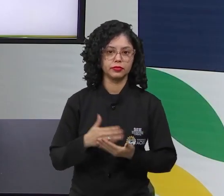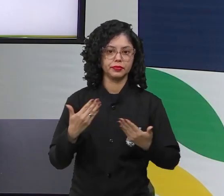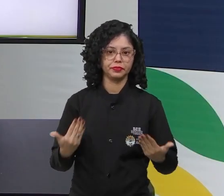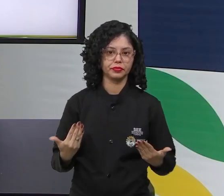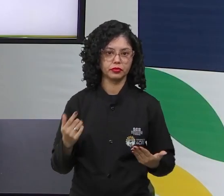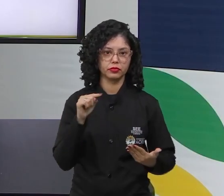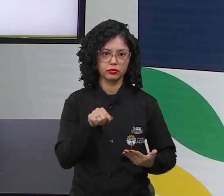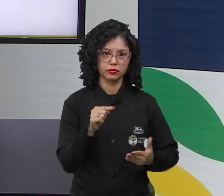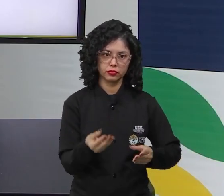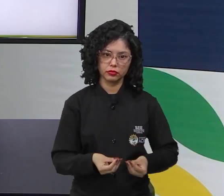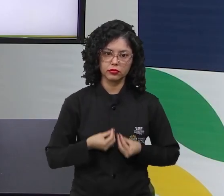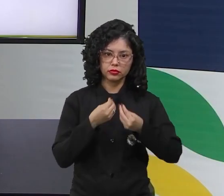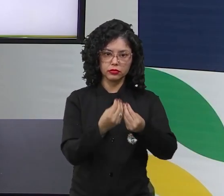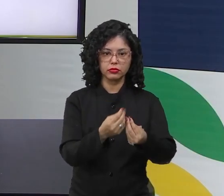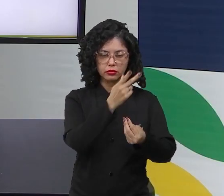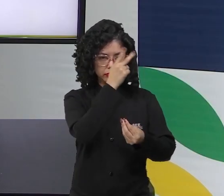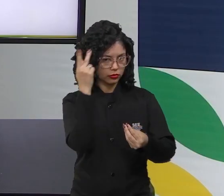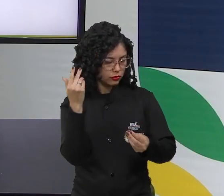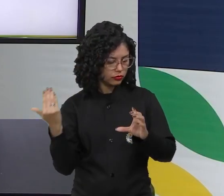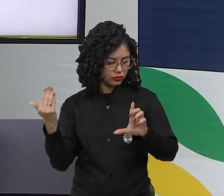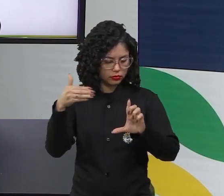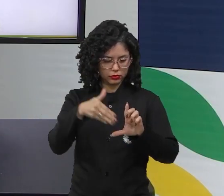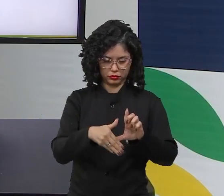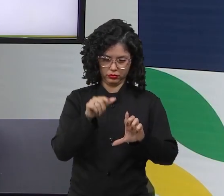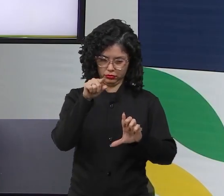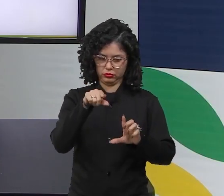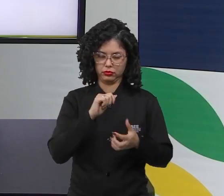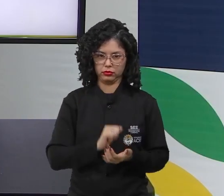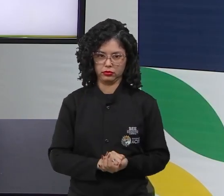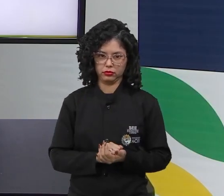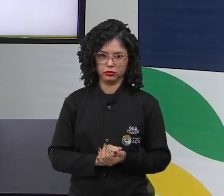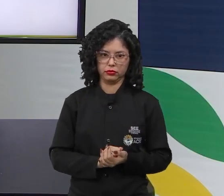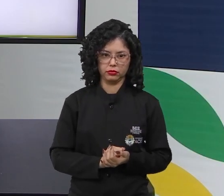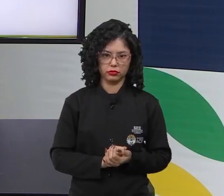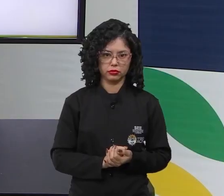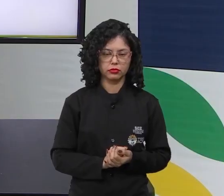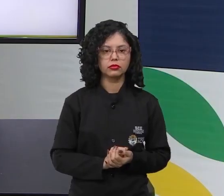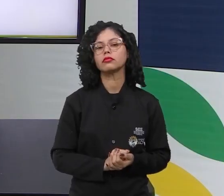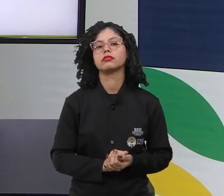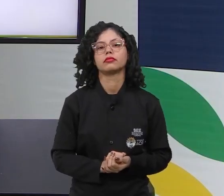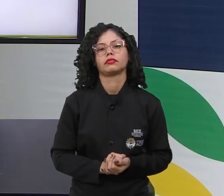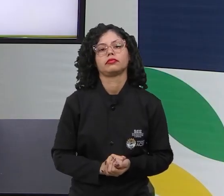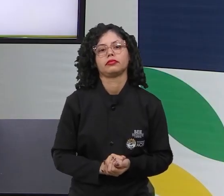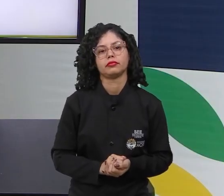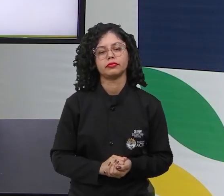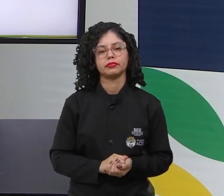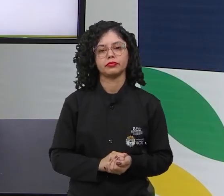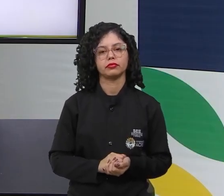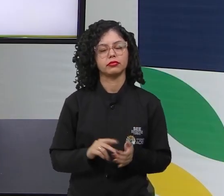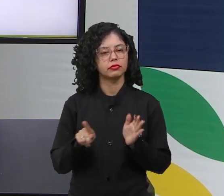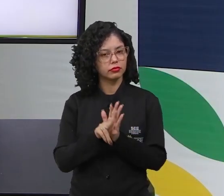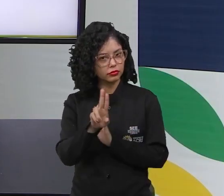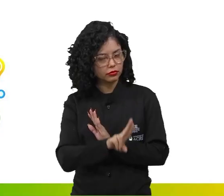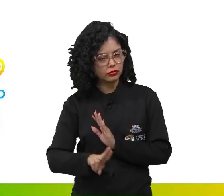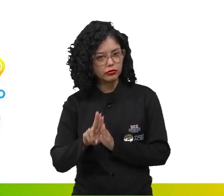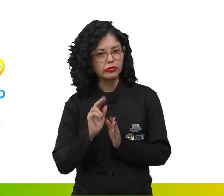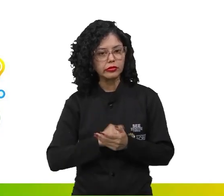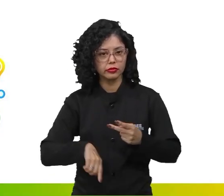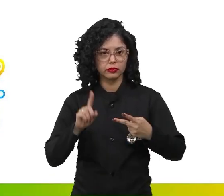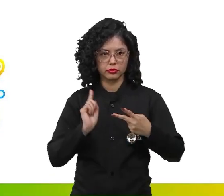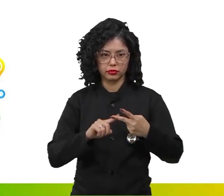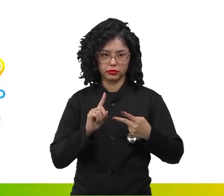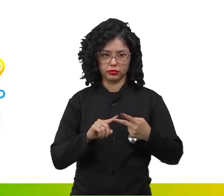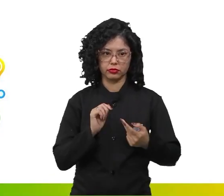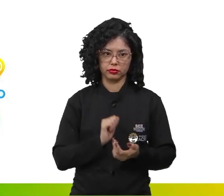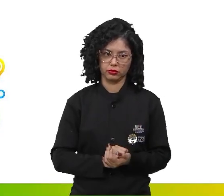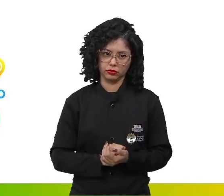vídeo, ele vai ser entregue para pessoas que têm acesso àquele mundo, tá certo? Então, esse aí é um recurso utilizado. O